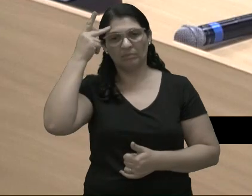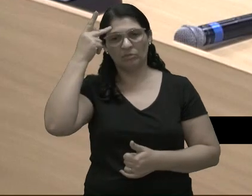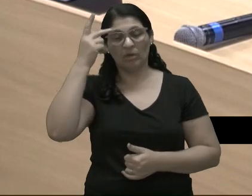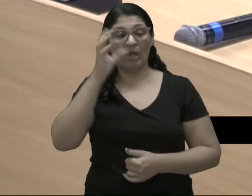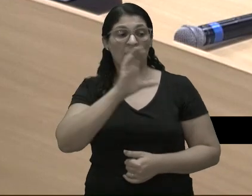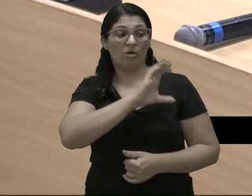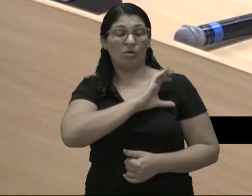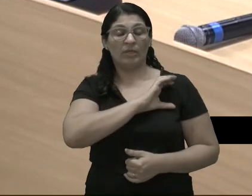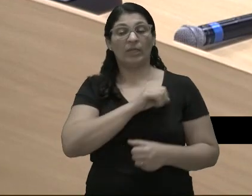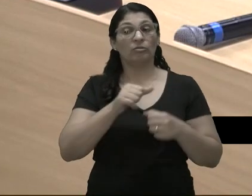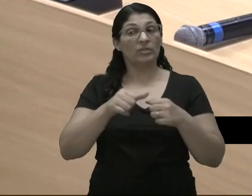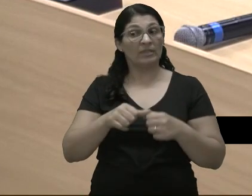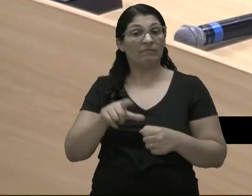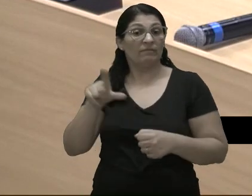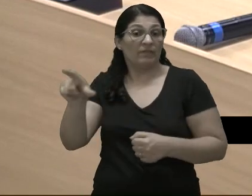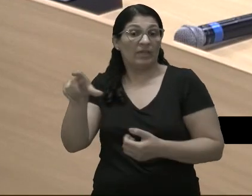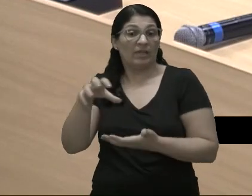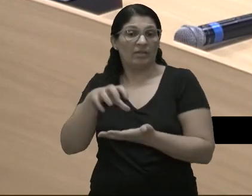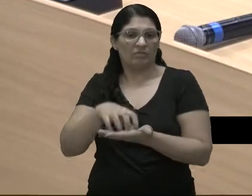coordenadores, né?